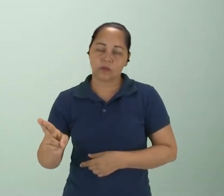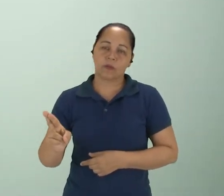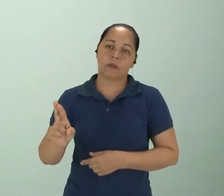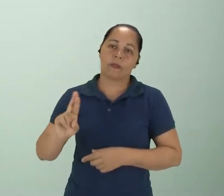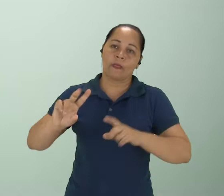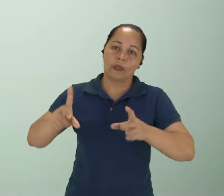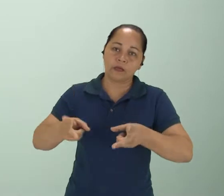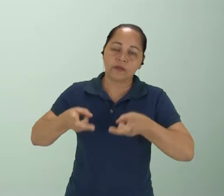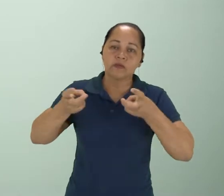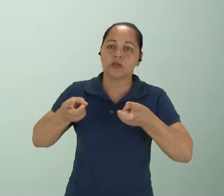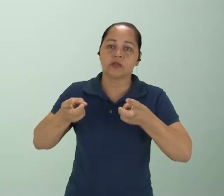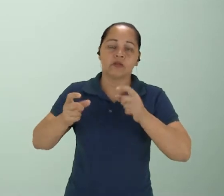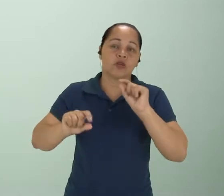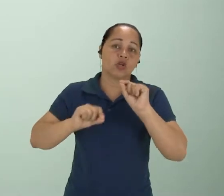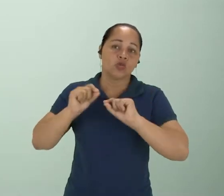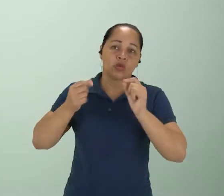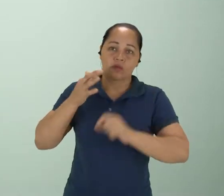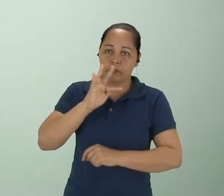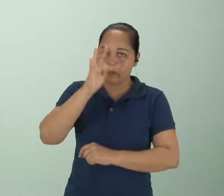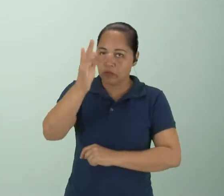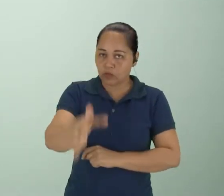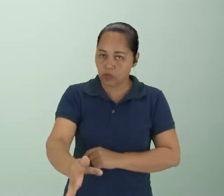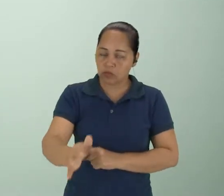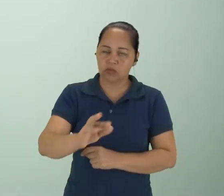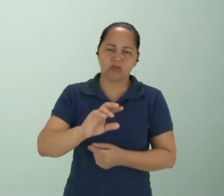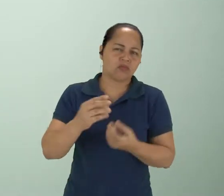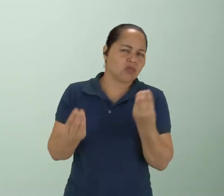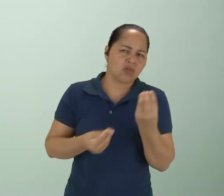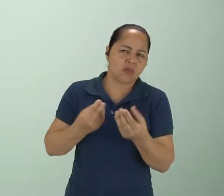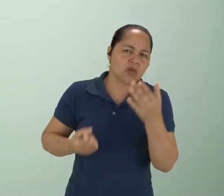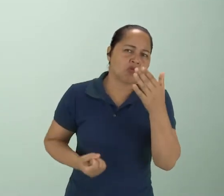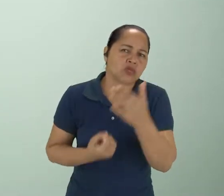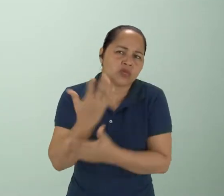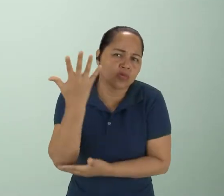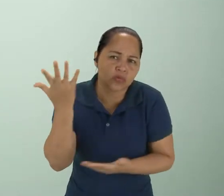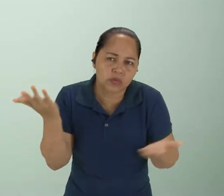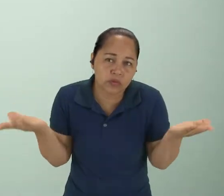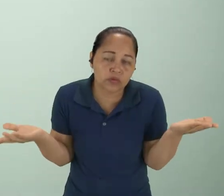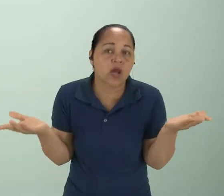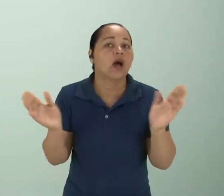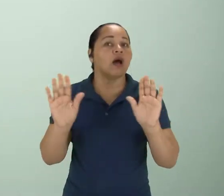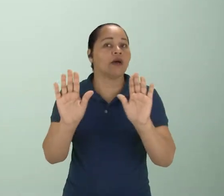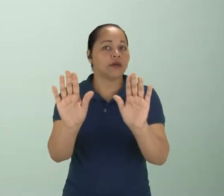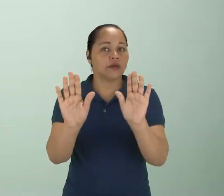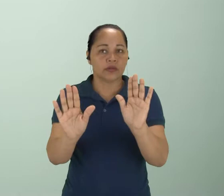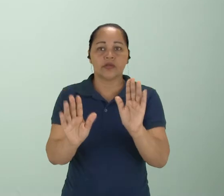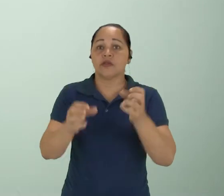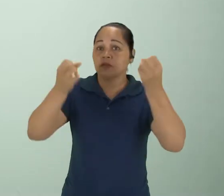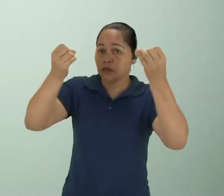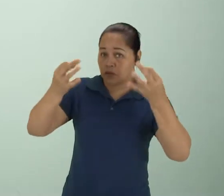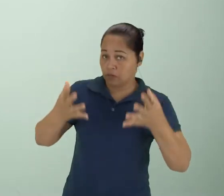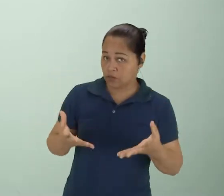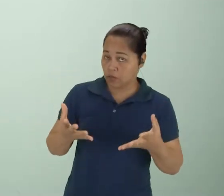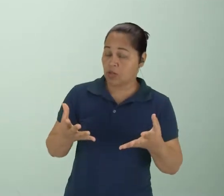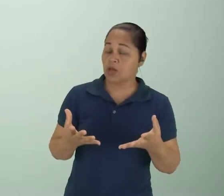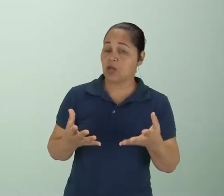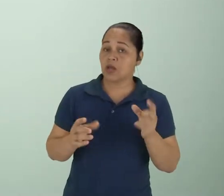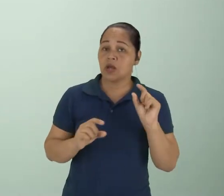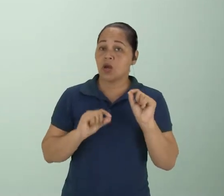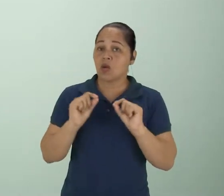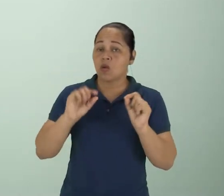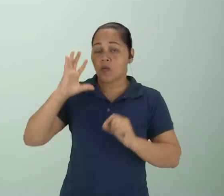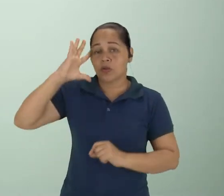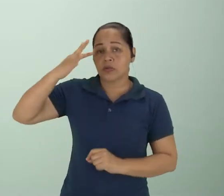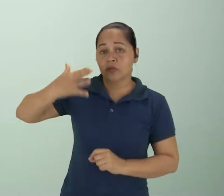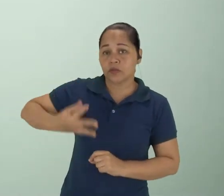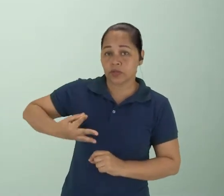de futuro, tudo isso é muito diverso. Isso nasce como? Como é que isso surge? Eu vou dar um enfoque aqui historiográfico mais para a gente